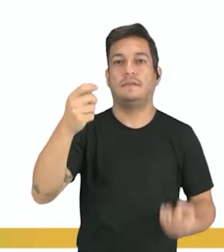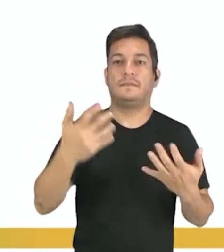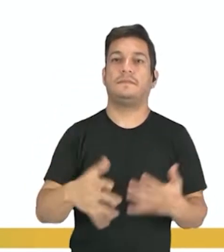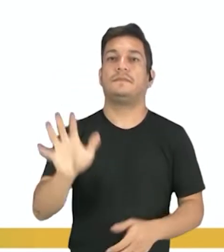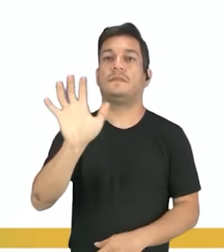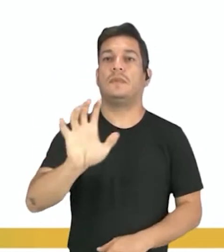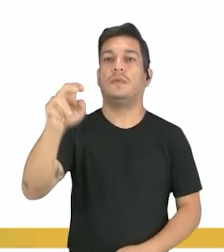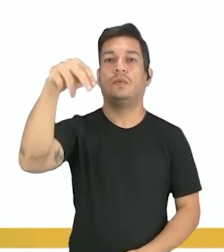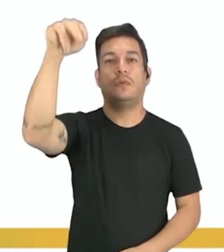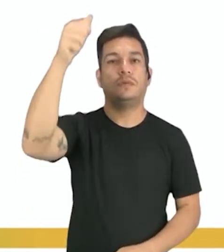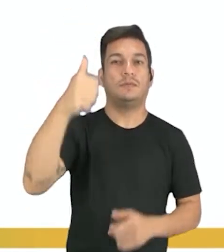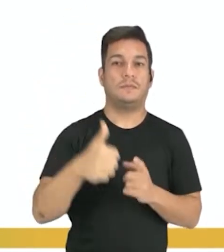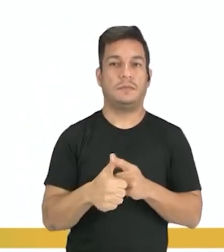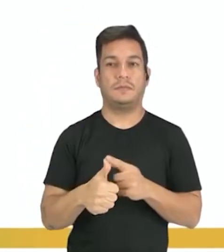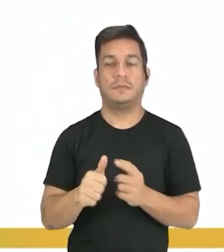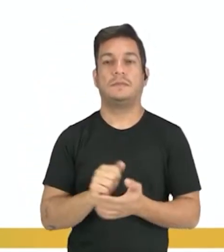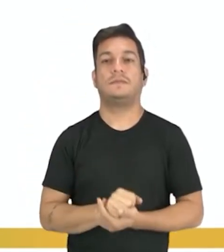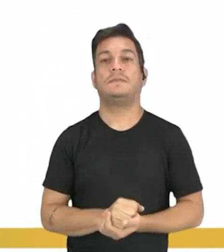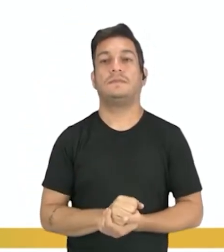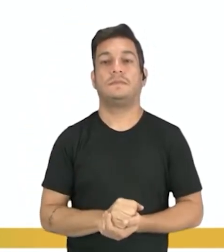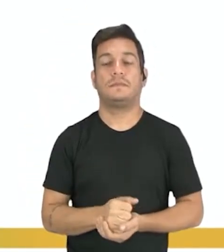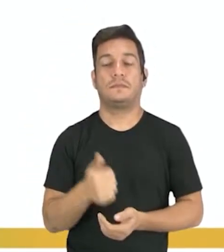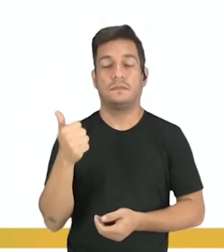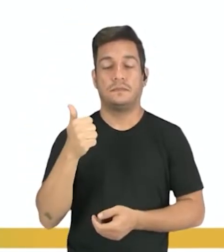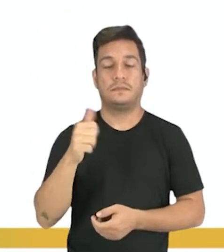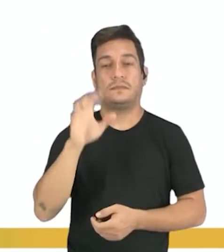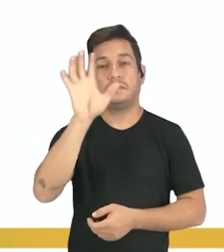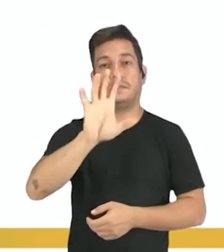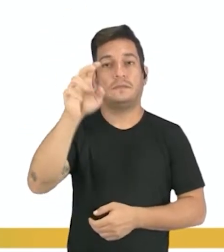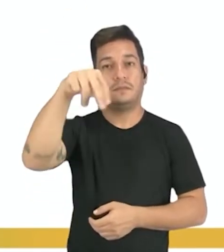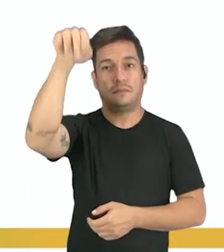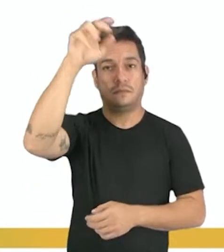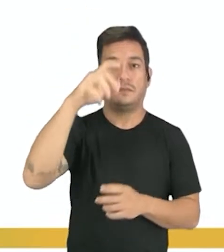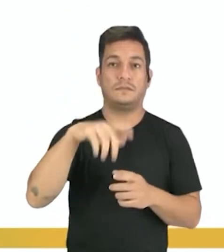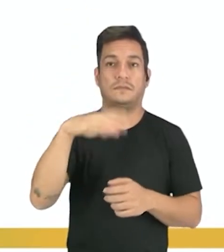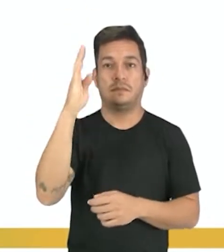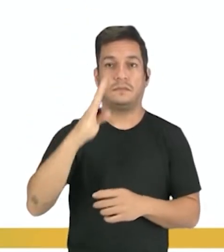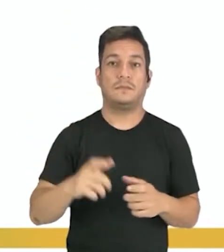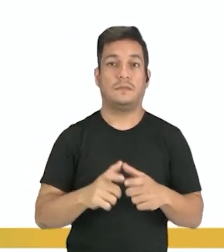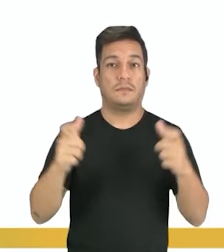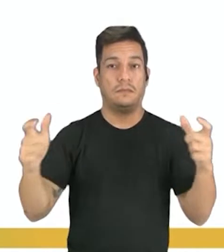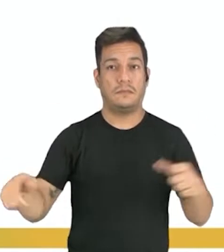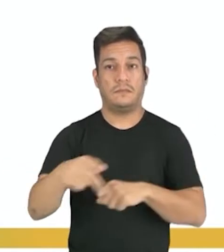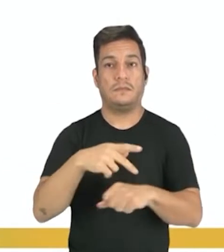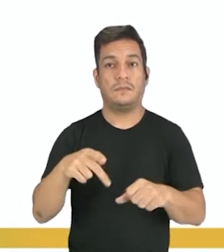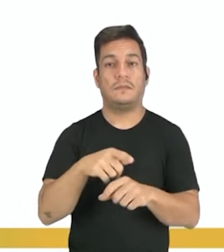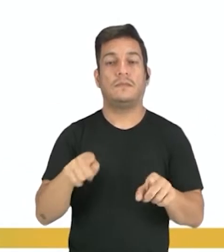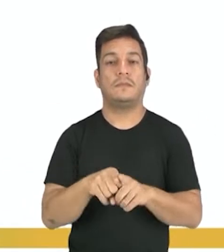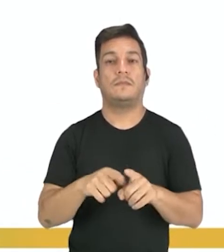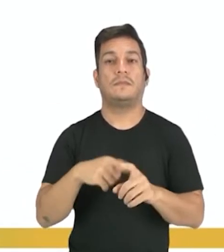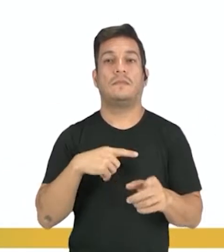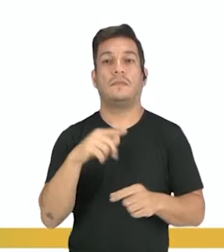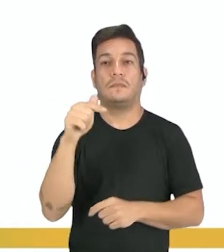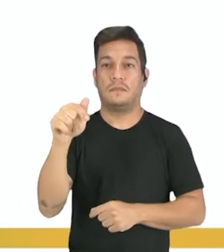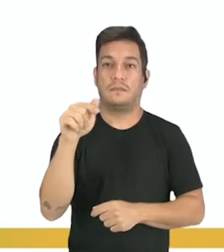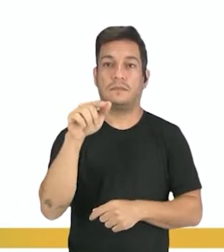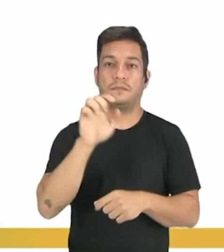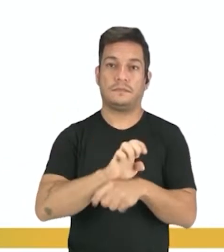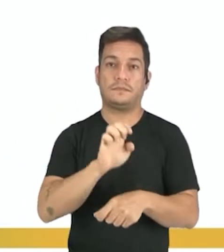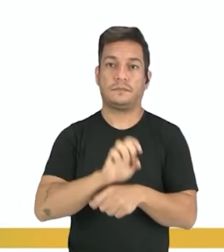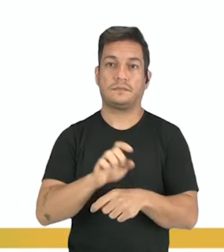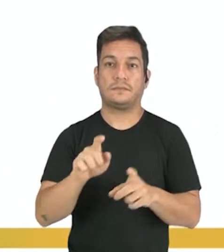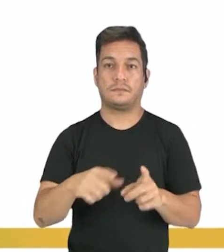região norte primeiro a região norte do Brasil é a maior do país e é constituída por sete estados